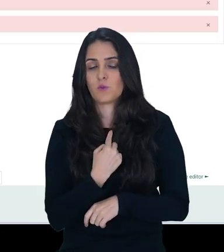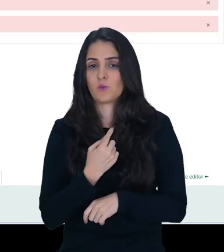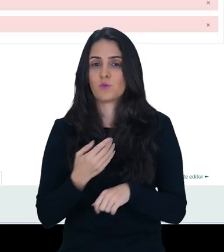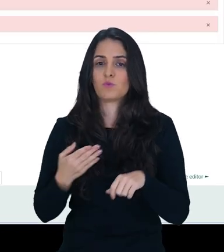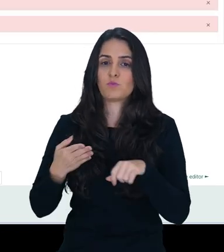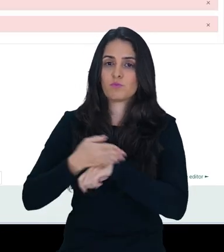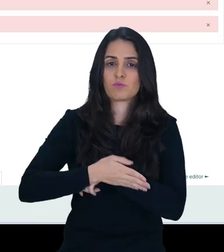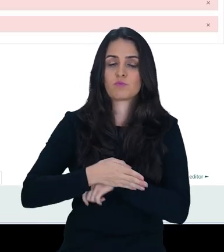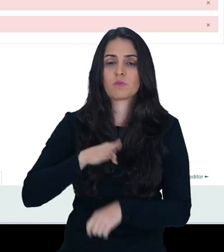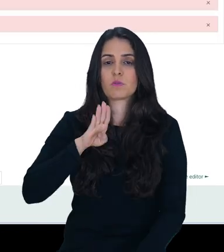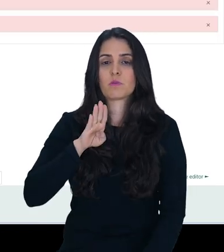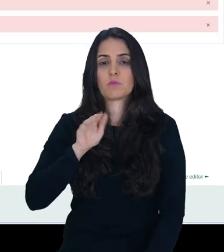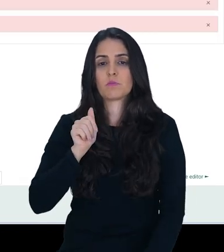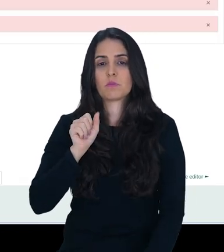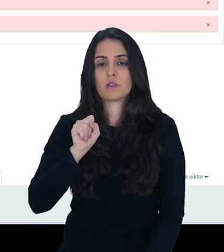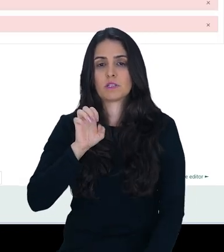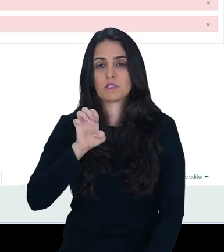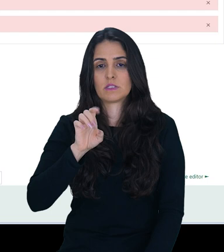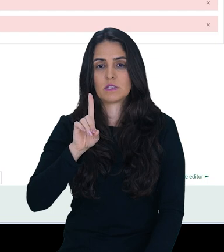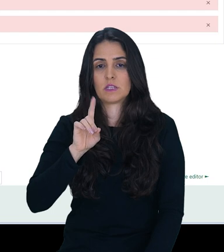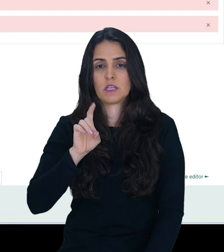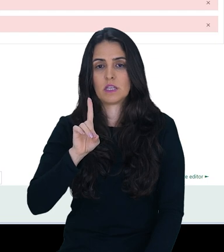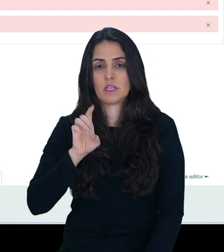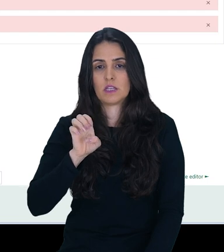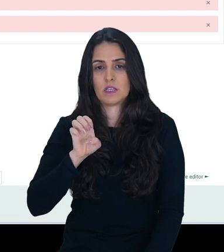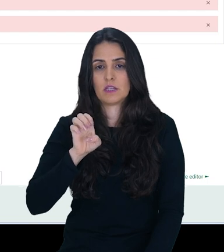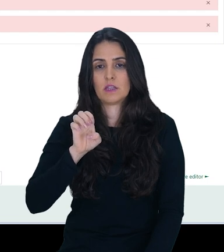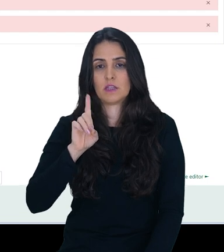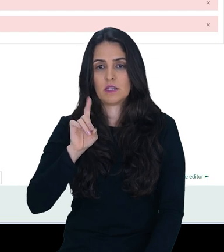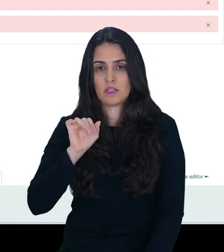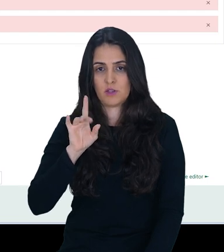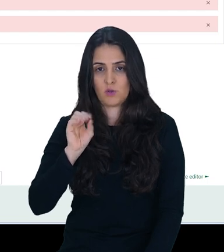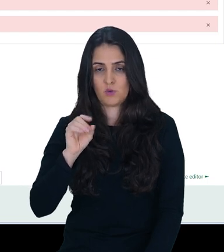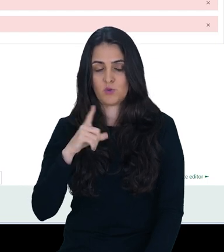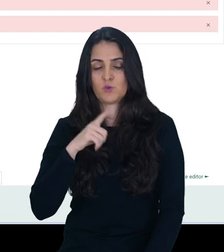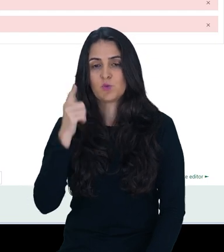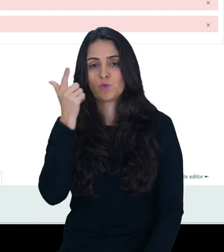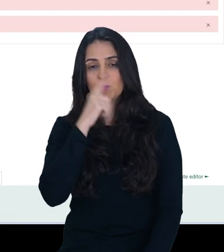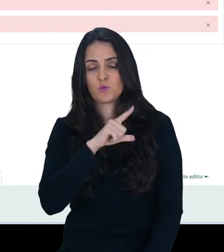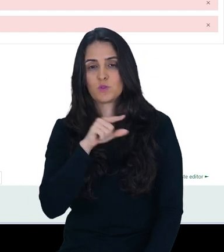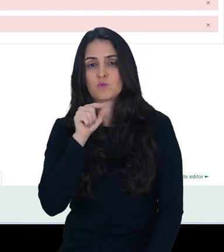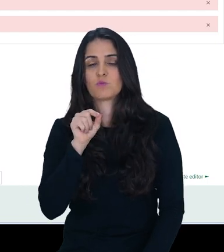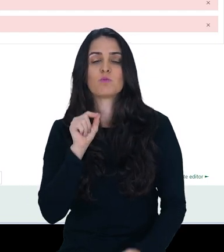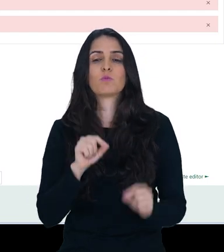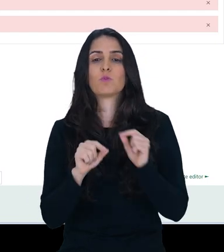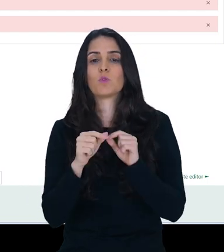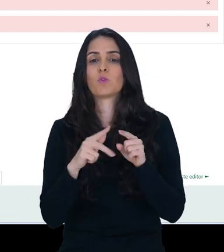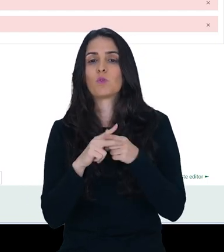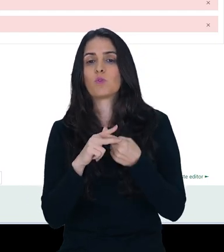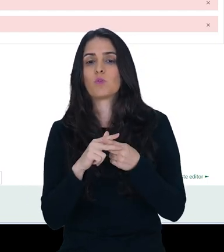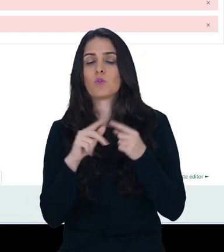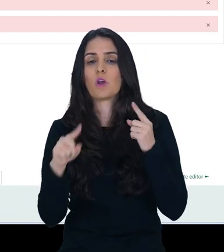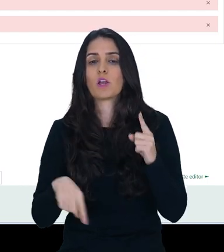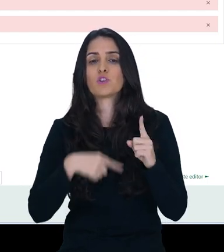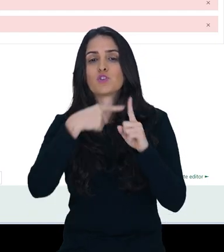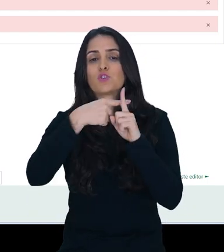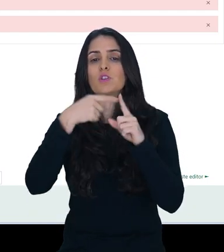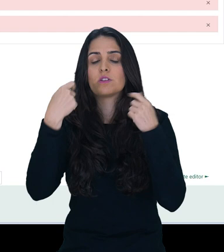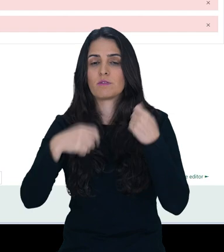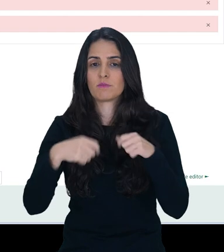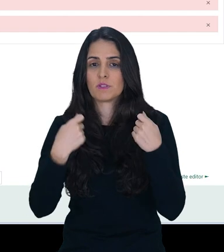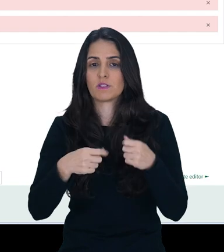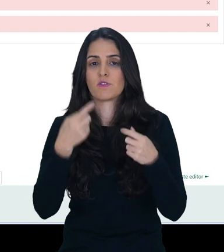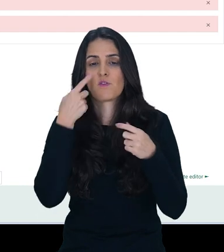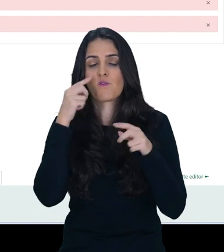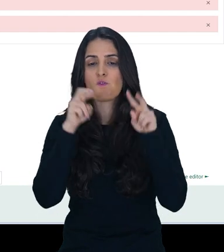acessar a base de dados e veja que conforme eu configurei ele já está me avisando que eu preciso adicionar Um item